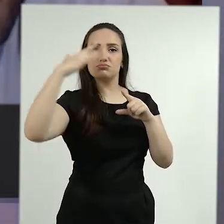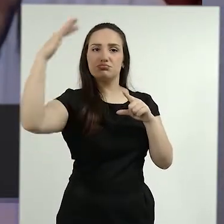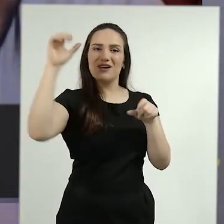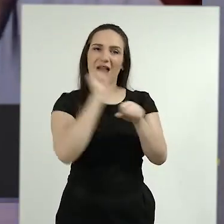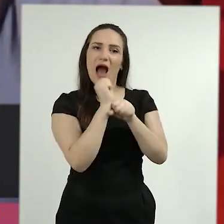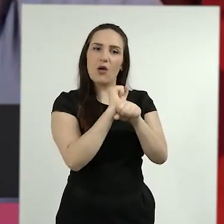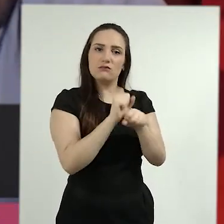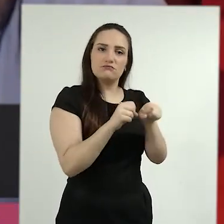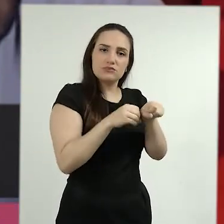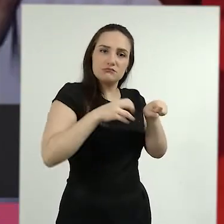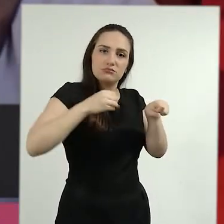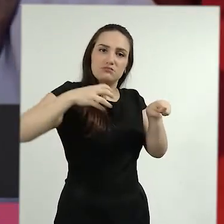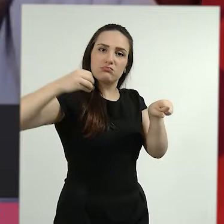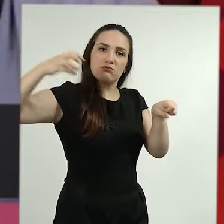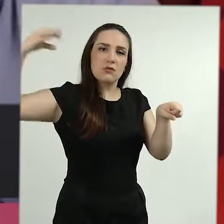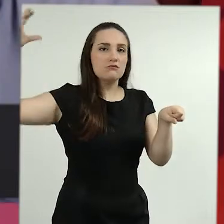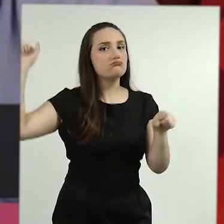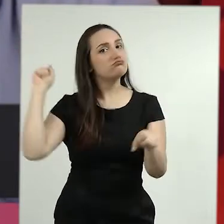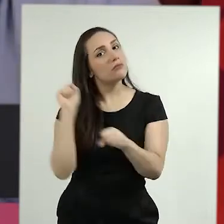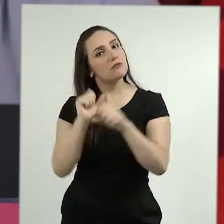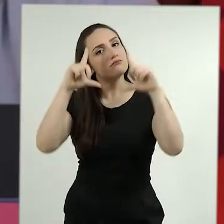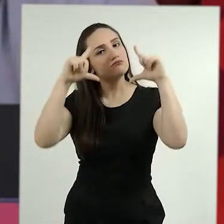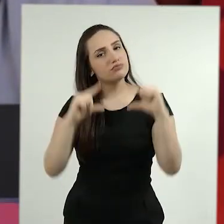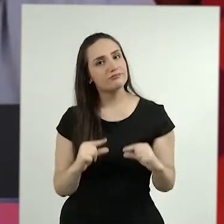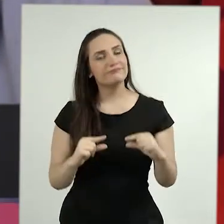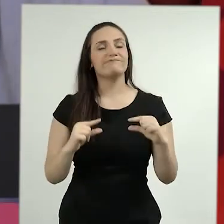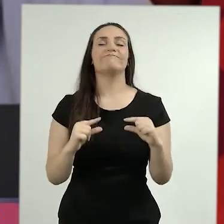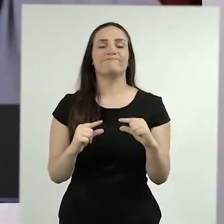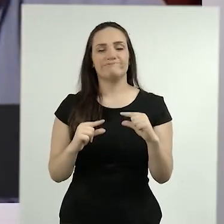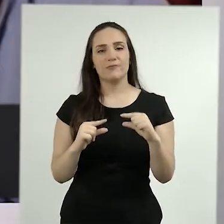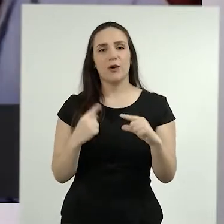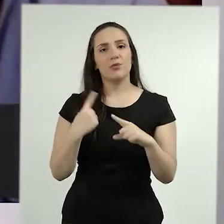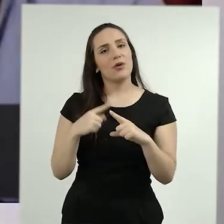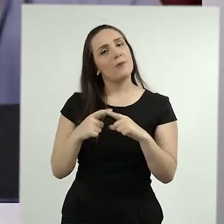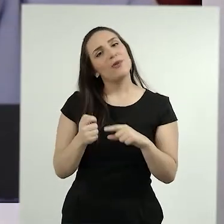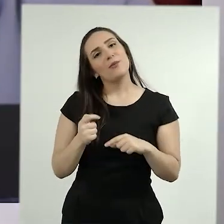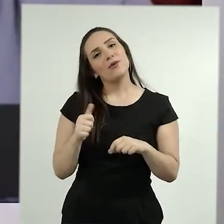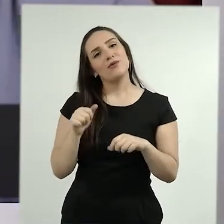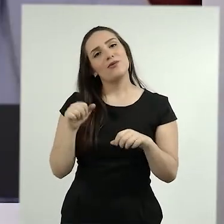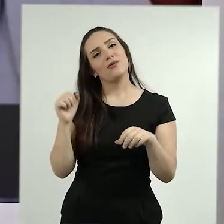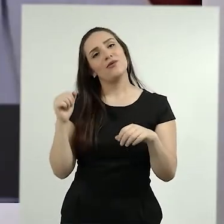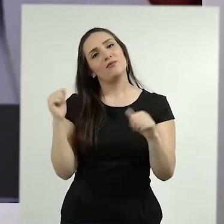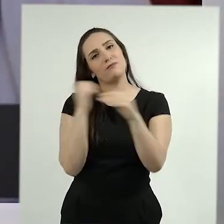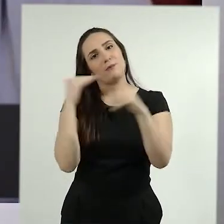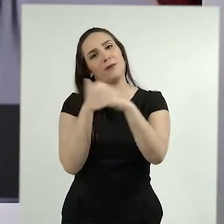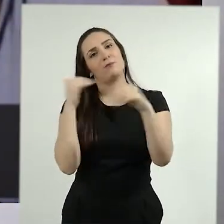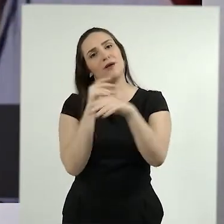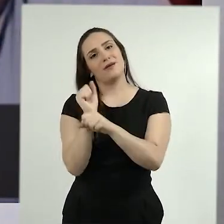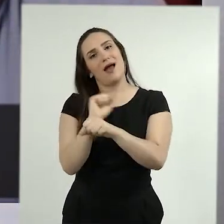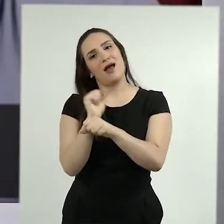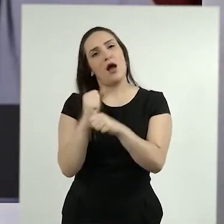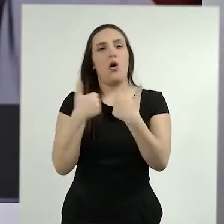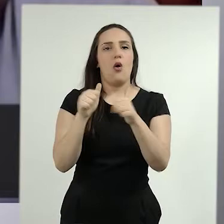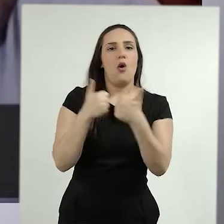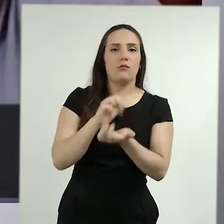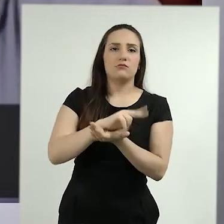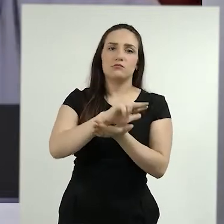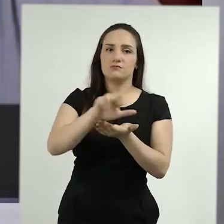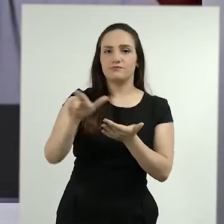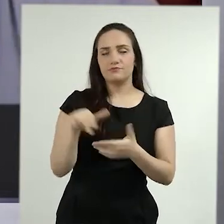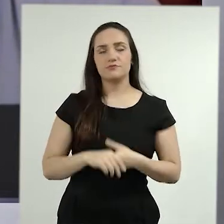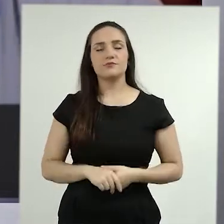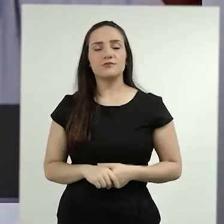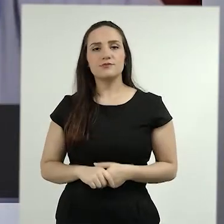na atmosfera, né, de poluição na atmosfera por conta da quarentena, da diminuição do movimento das pessoas, do